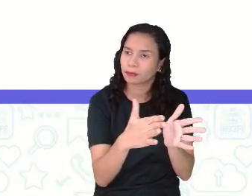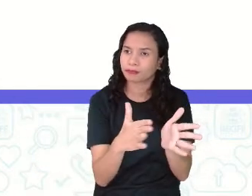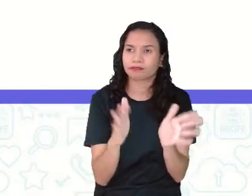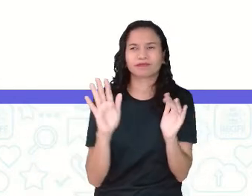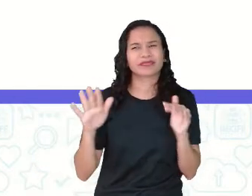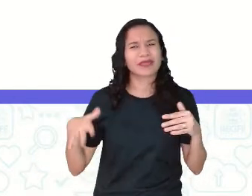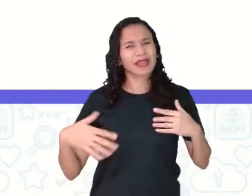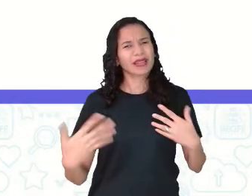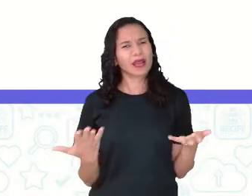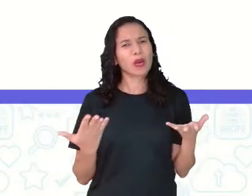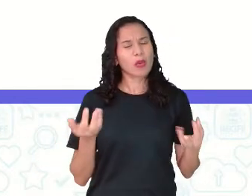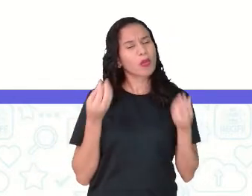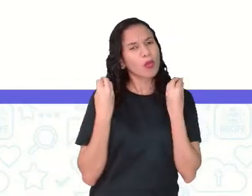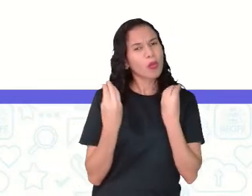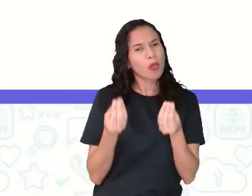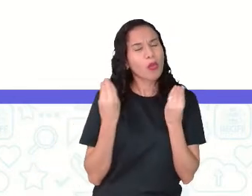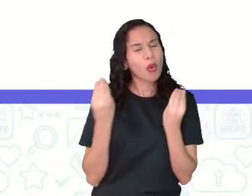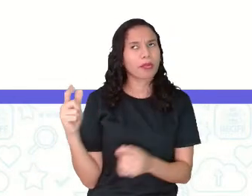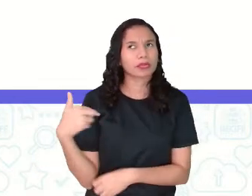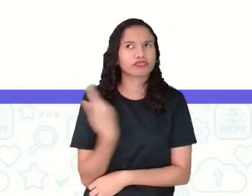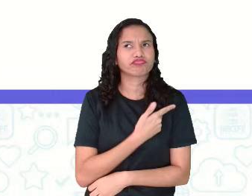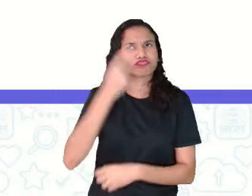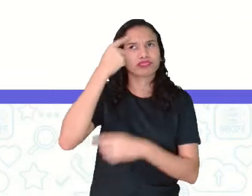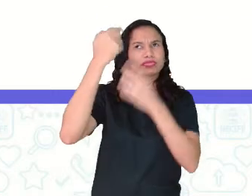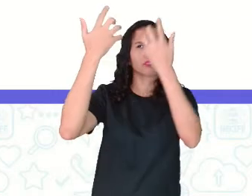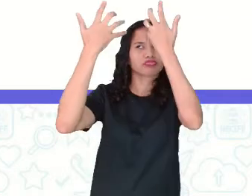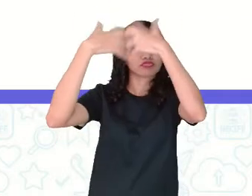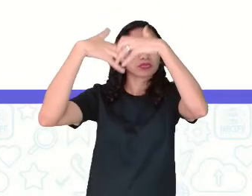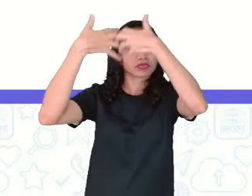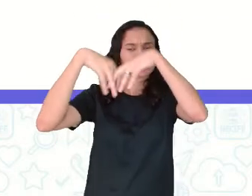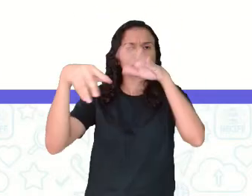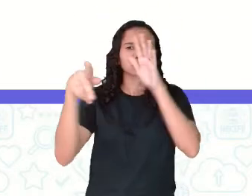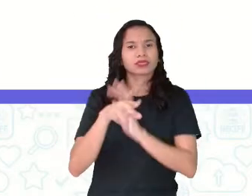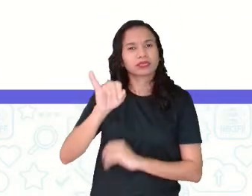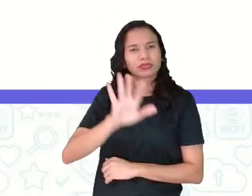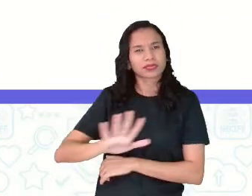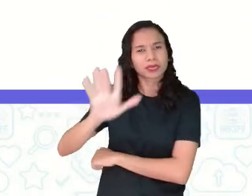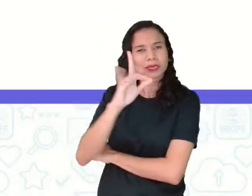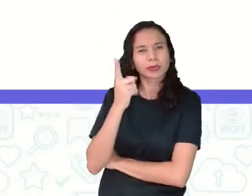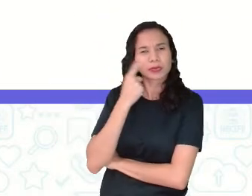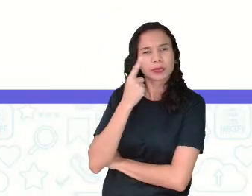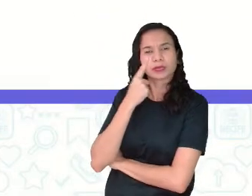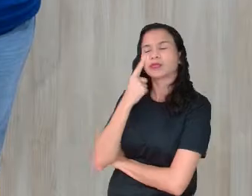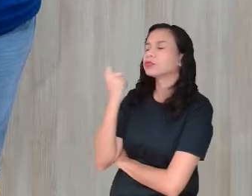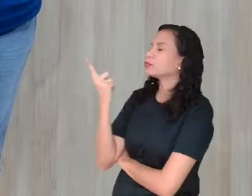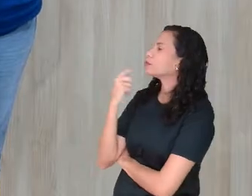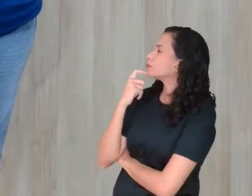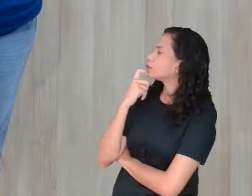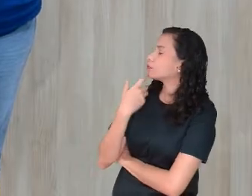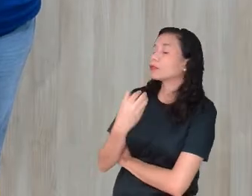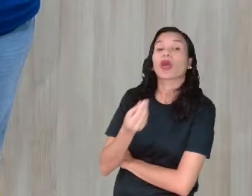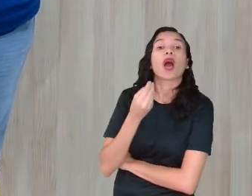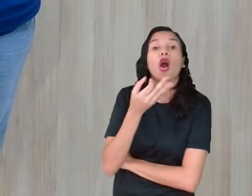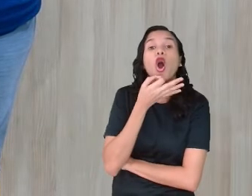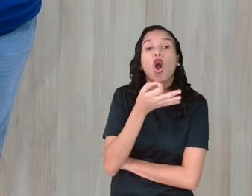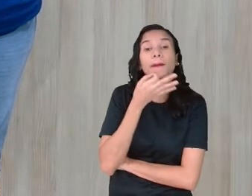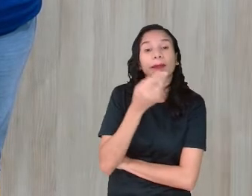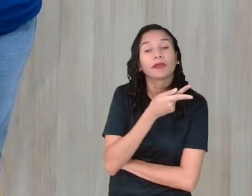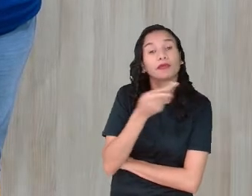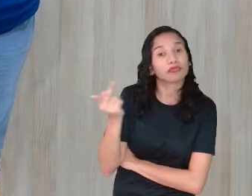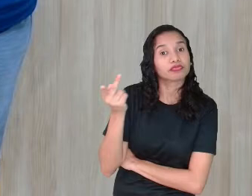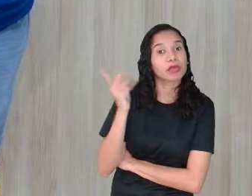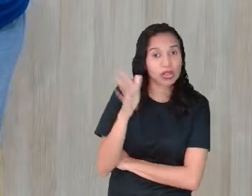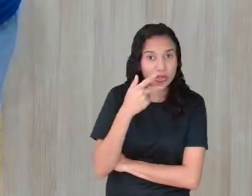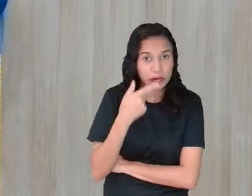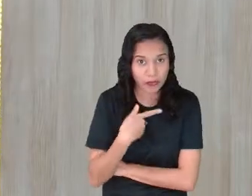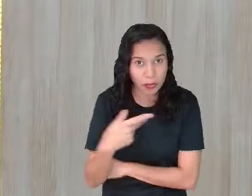Então, o que a gente pode pensar em cima dessa figura aí, hein? O que é que vocês acham? Alguém já